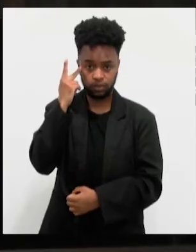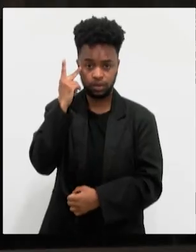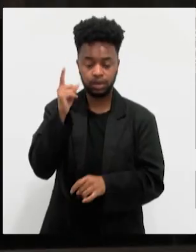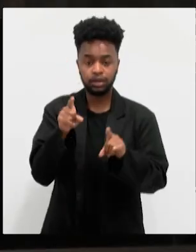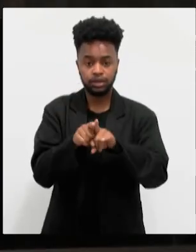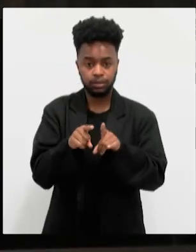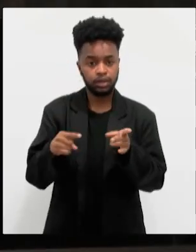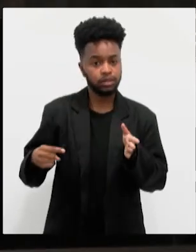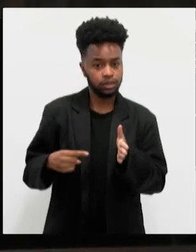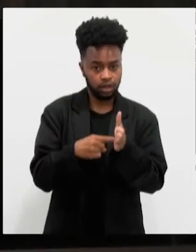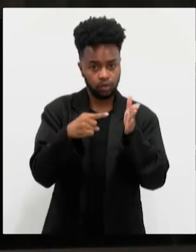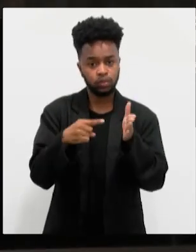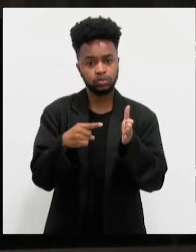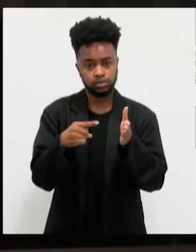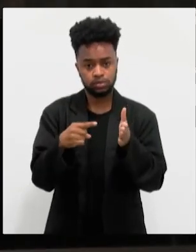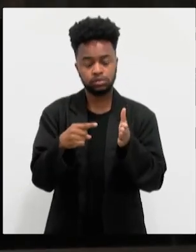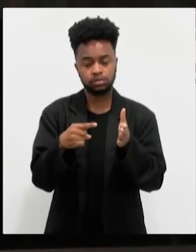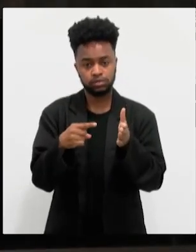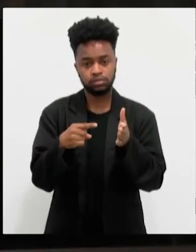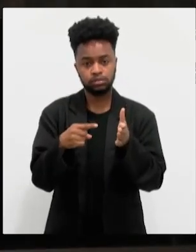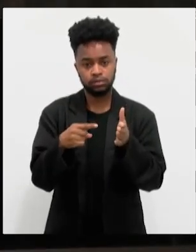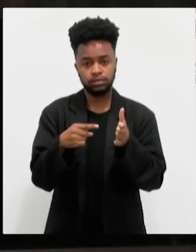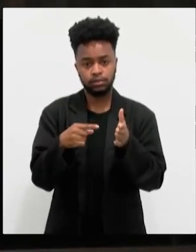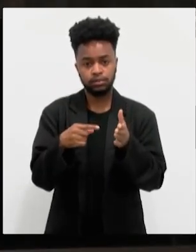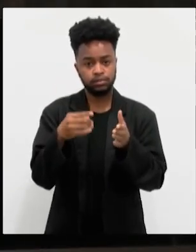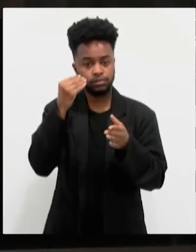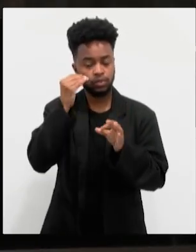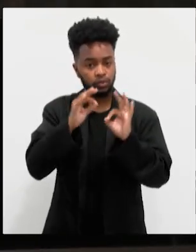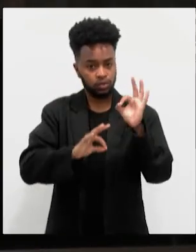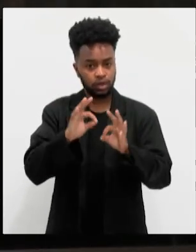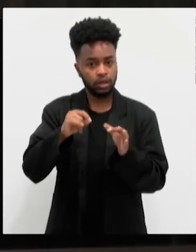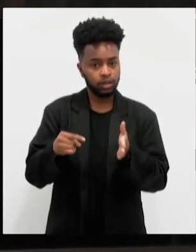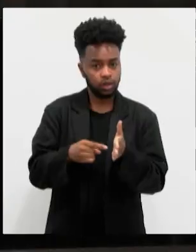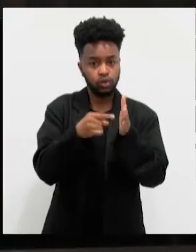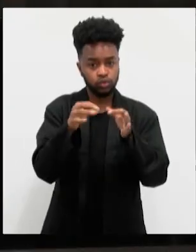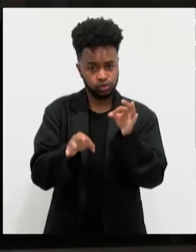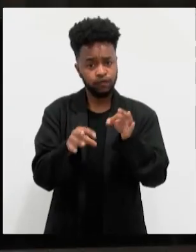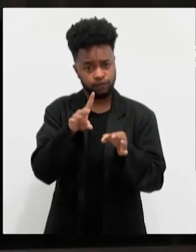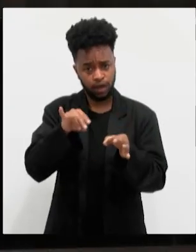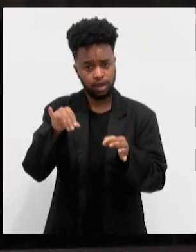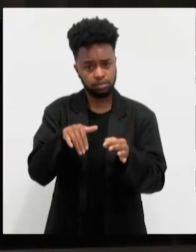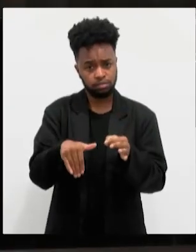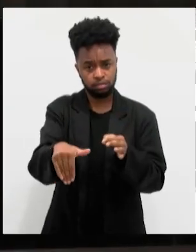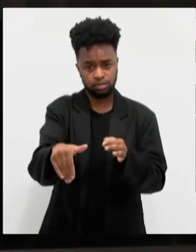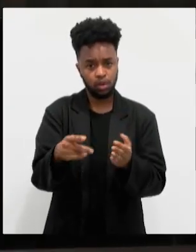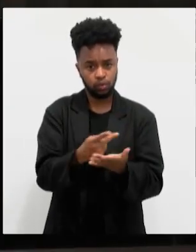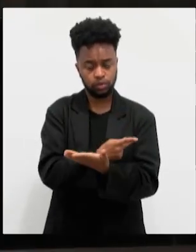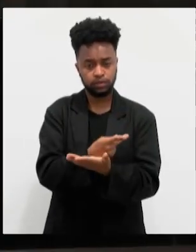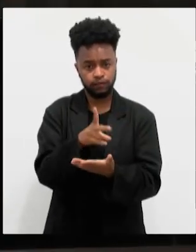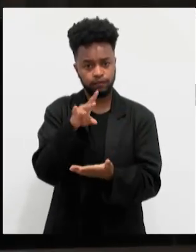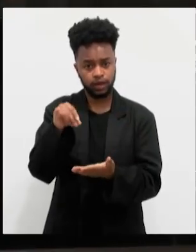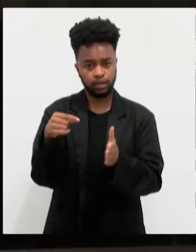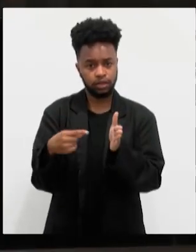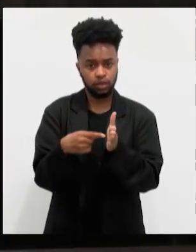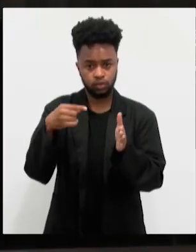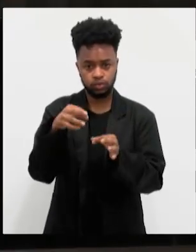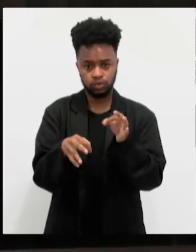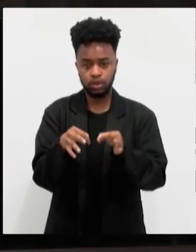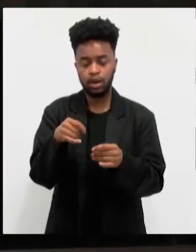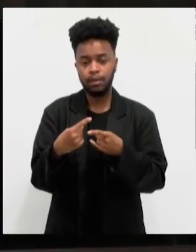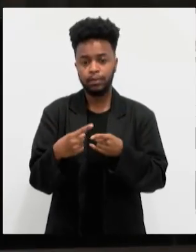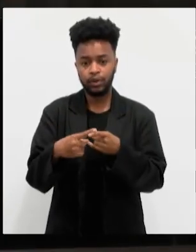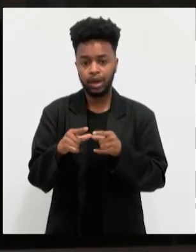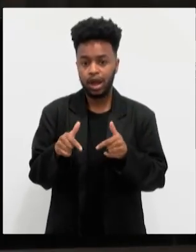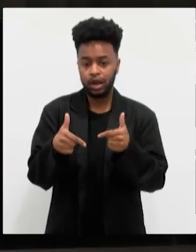Estamos denunciando, representando para ele ser denunciado à Justiça, e vai ser. Ele vai ser denunciado à Justiça por ter